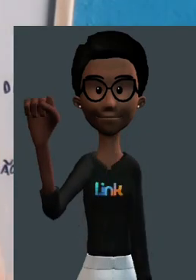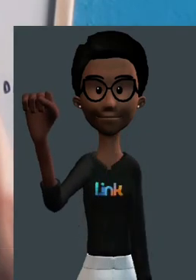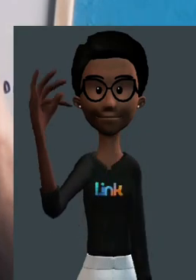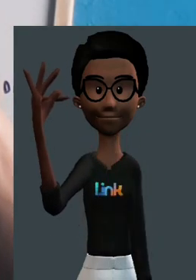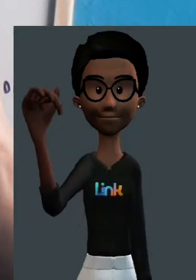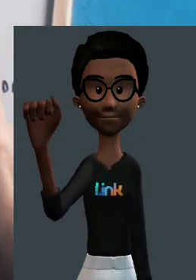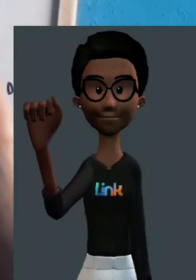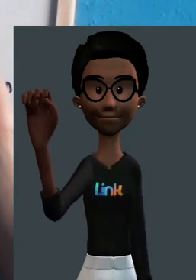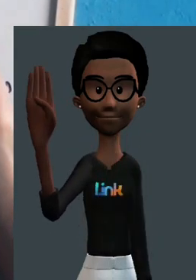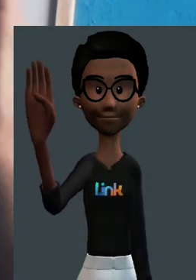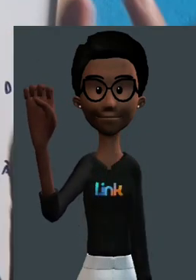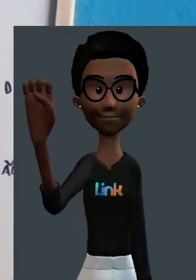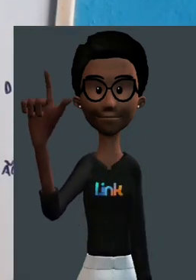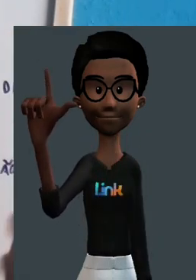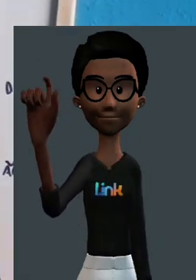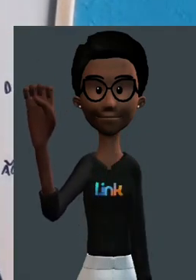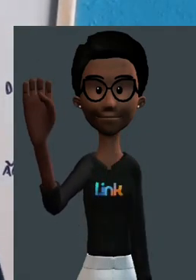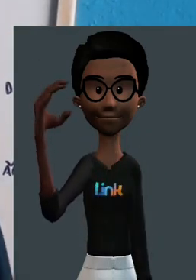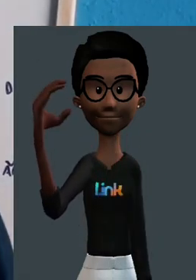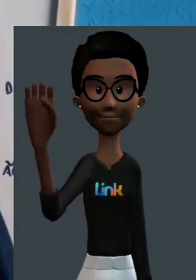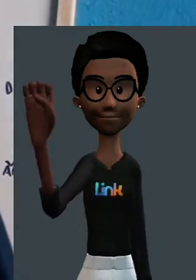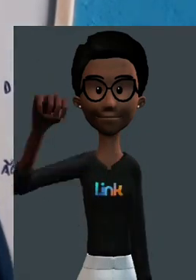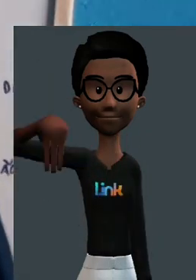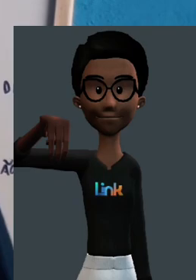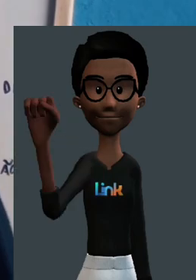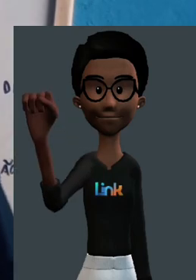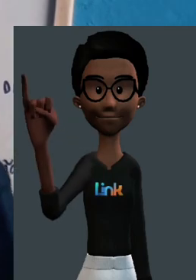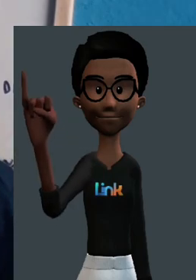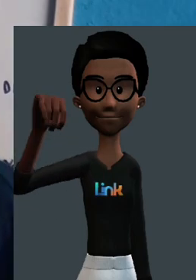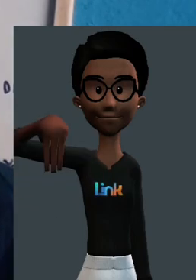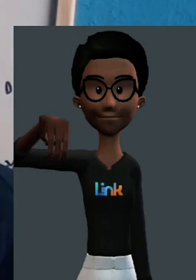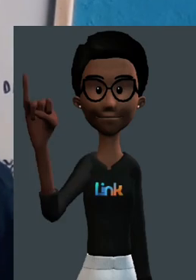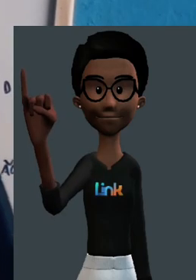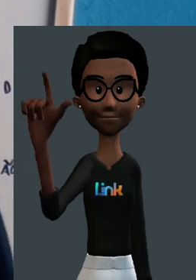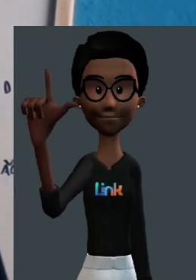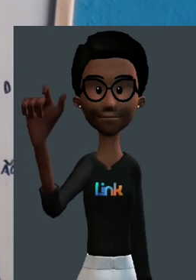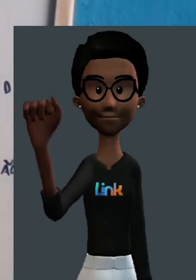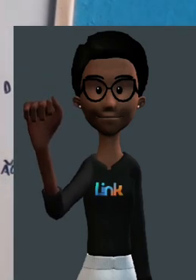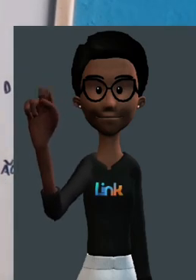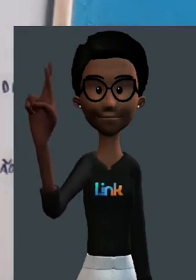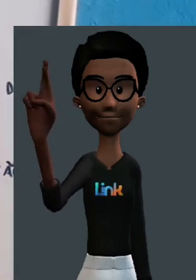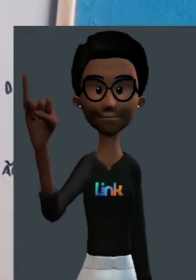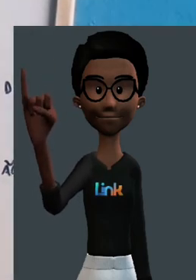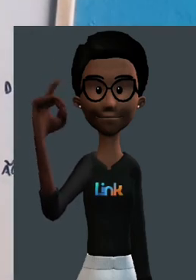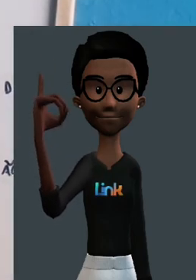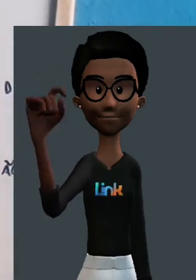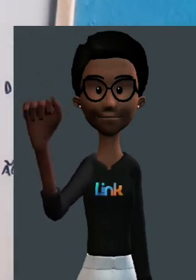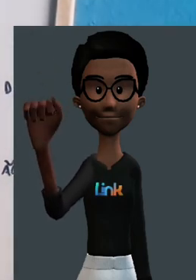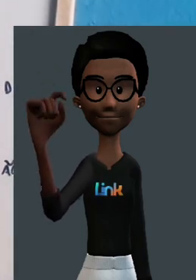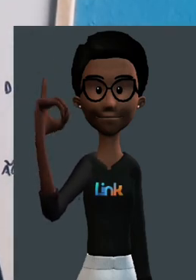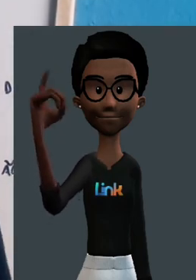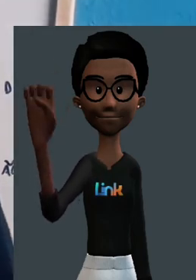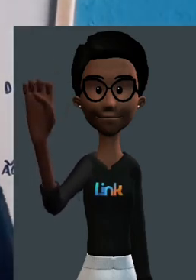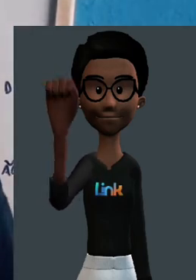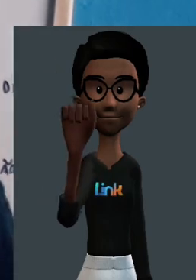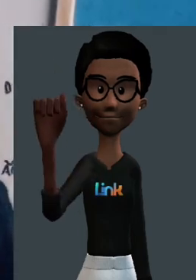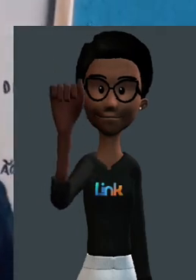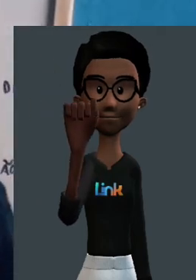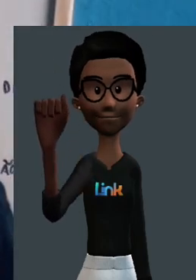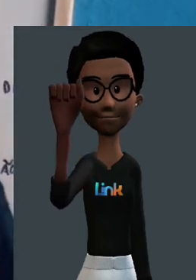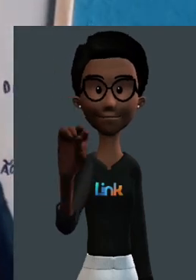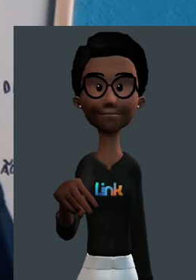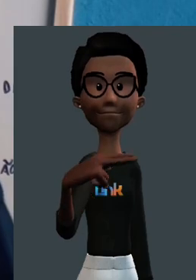coisa que nós captamos pela audição. Doce significaria algo que nós captamos pelo paladar. Ou